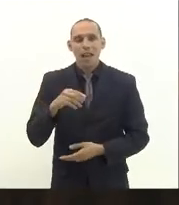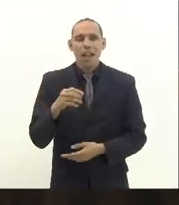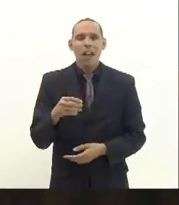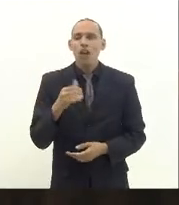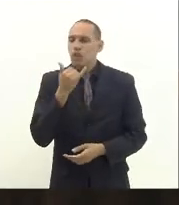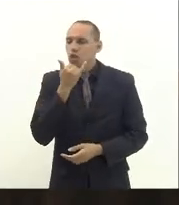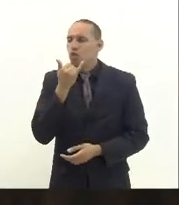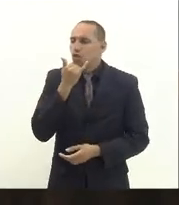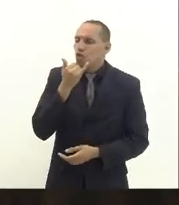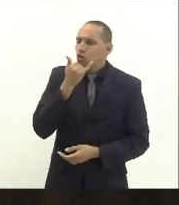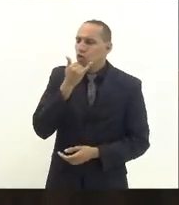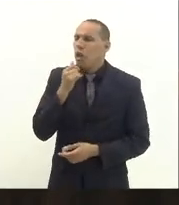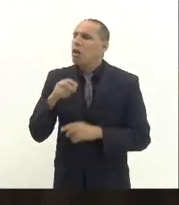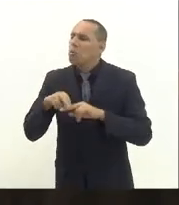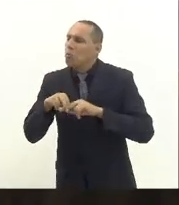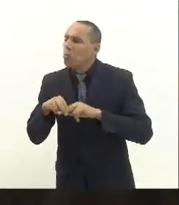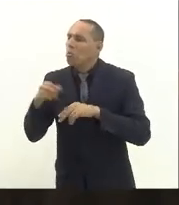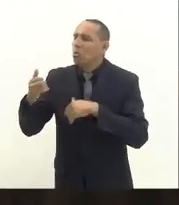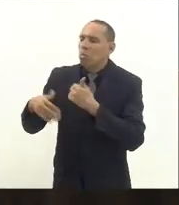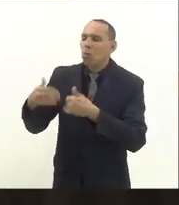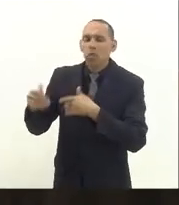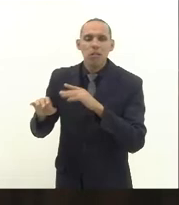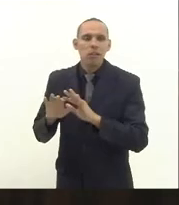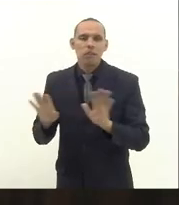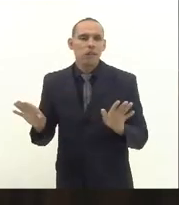todo tipo de desculpas